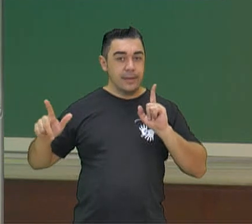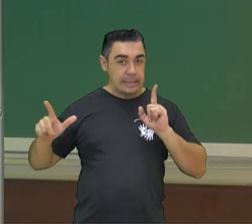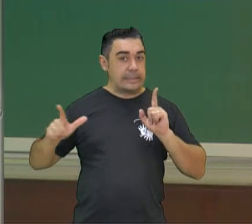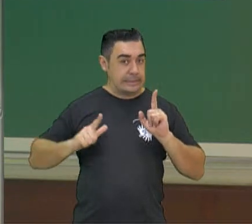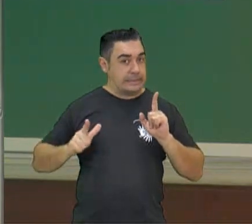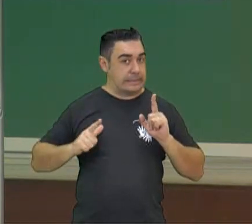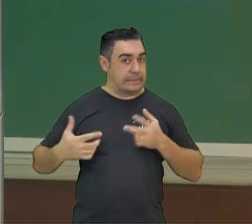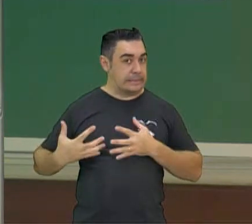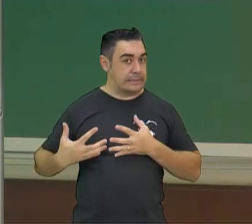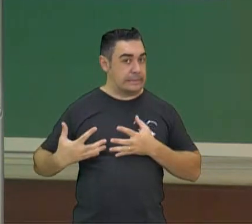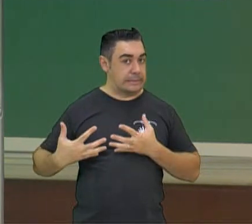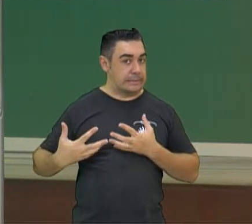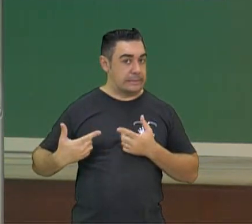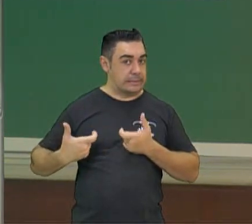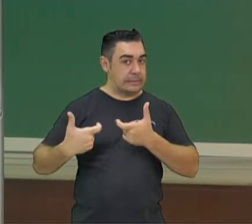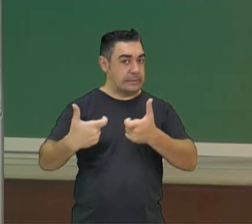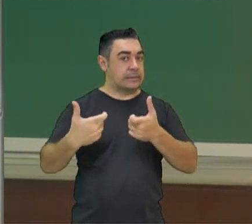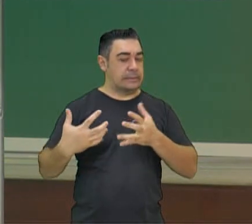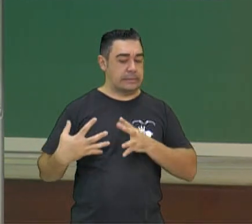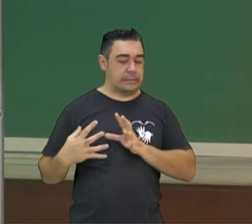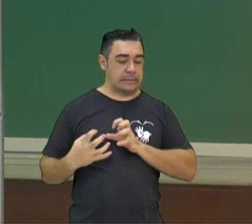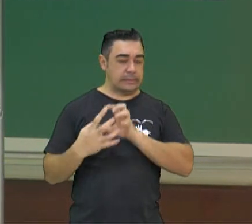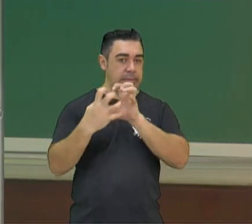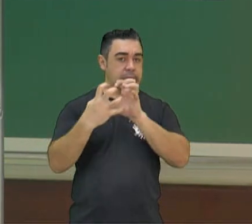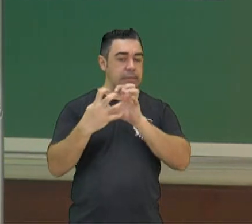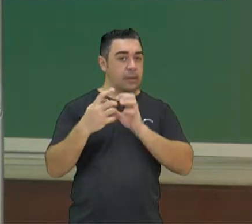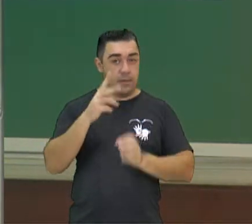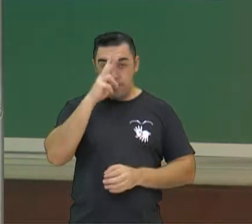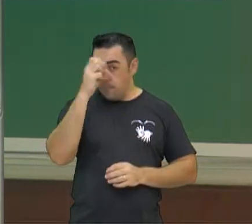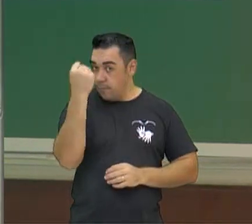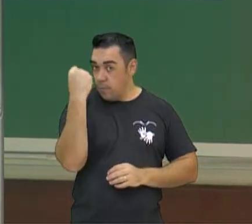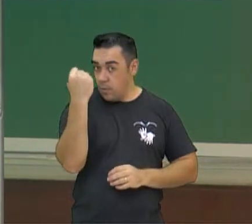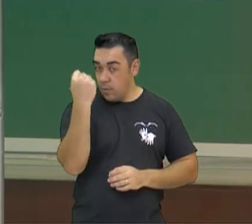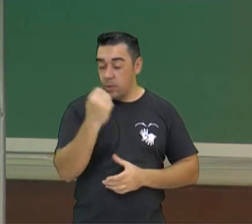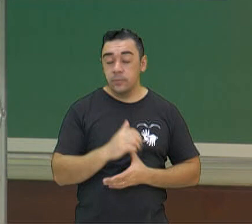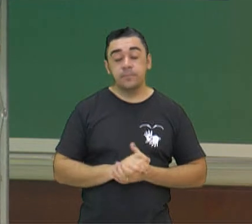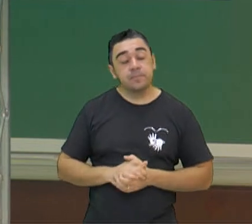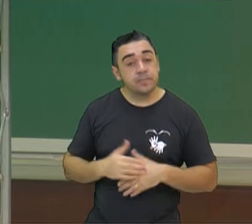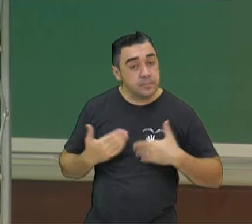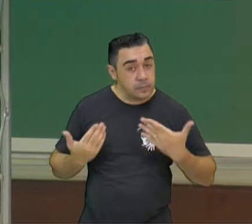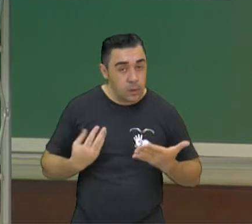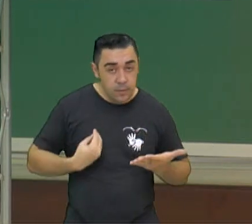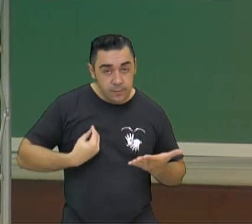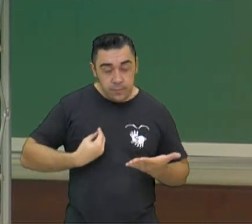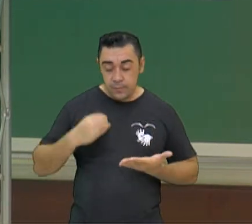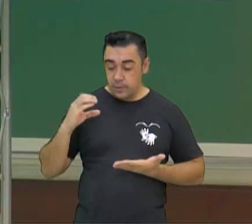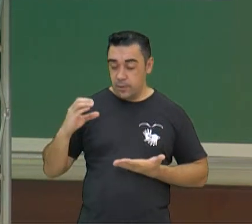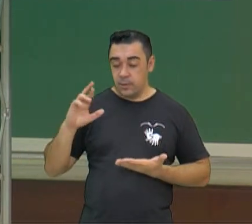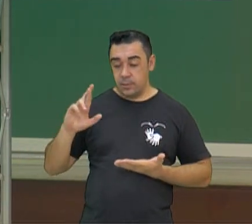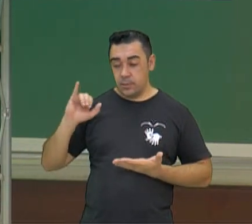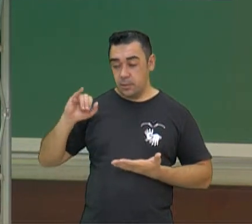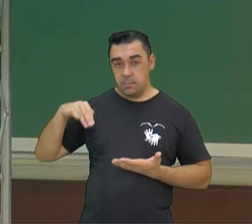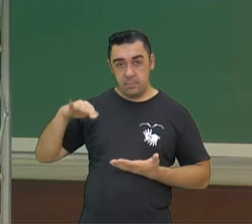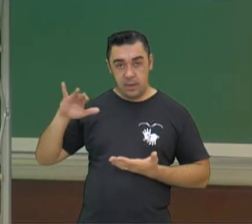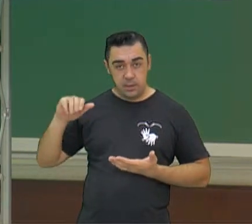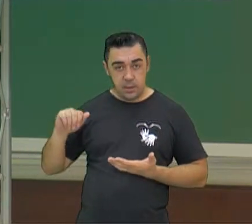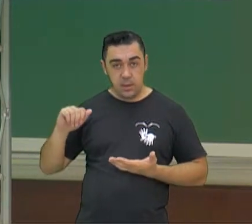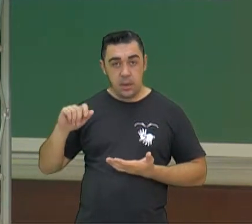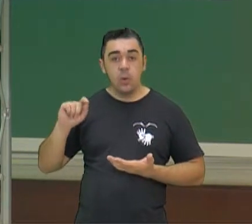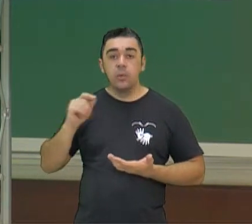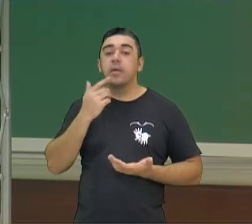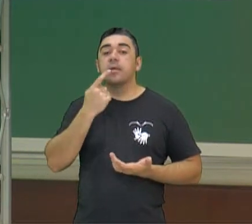confundir as coisas. Eles mantêm isso muito forte. Então, quem vive na Crimeia vale a